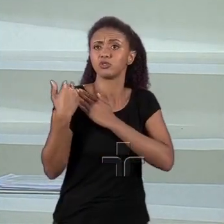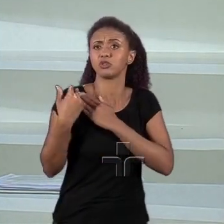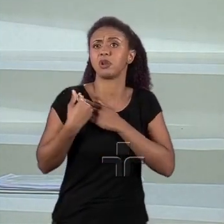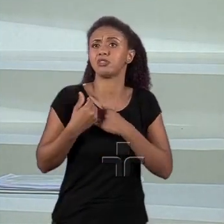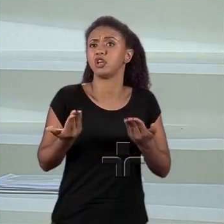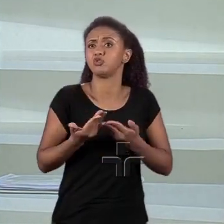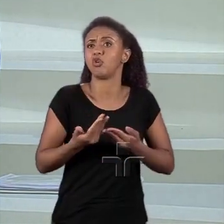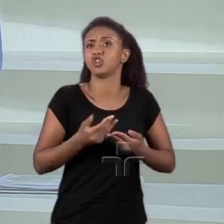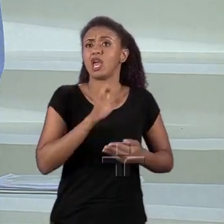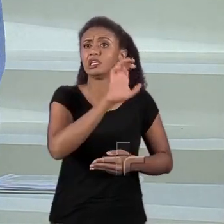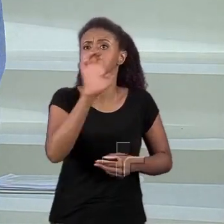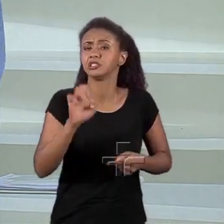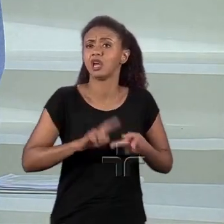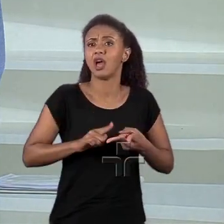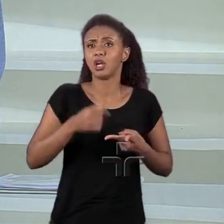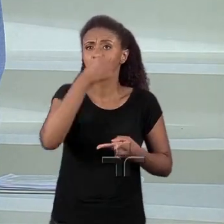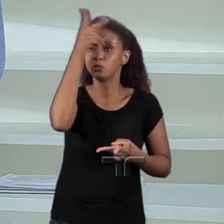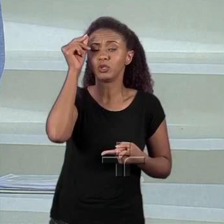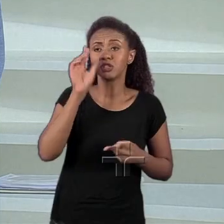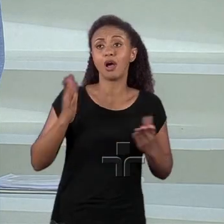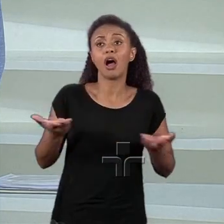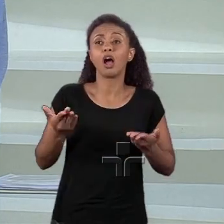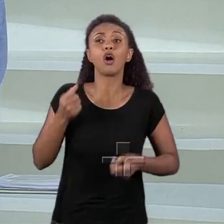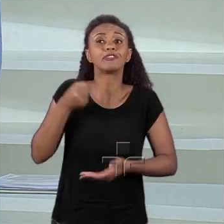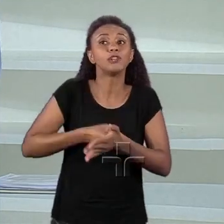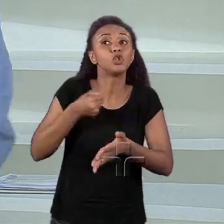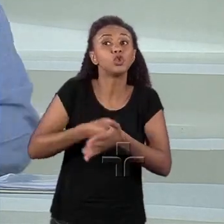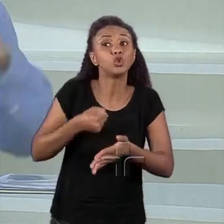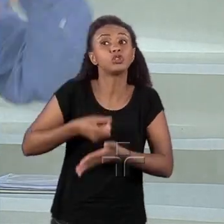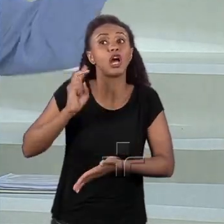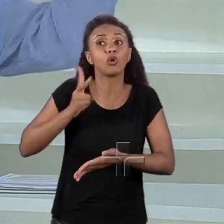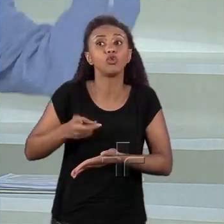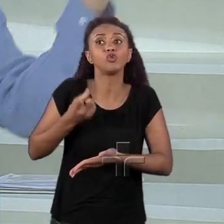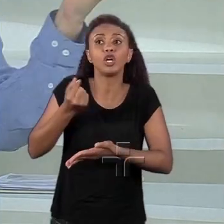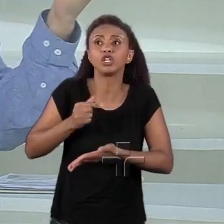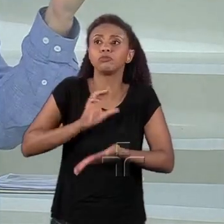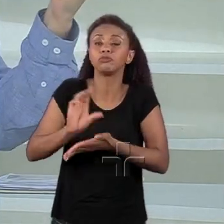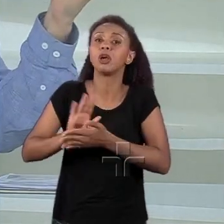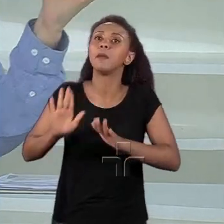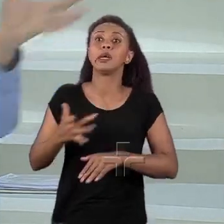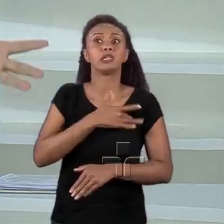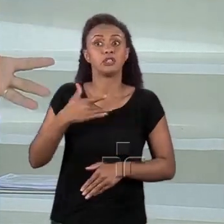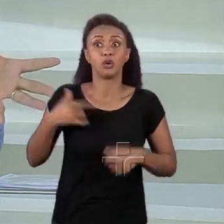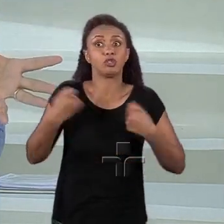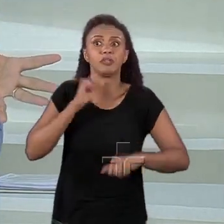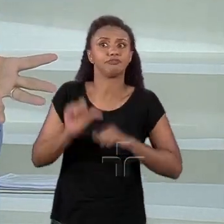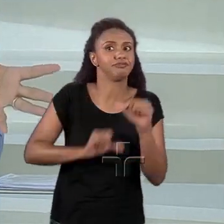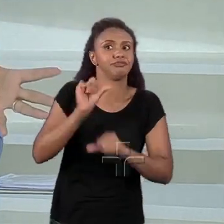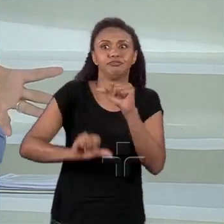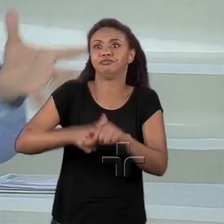nós estamos colocando, primeiro, é preciso continuar lutando por mais recursos, mas é claro que a gente precisa recuperar a saúde do país também, porque